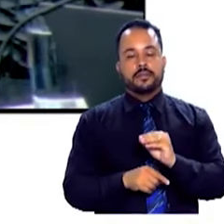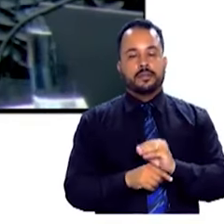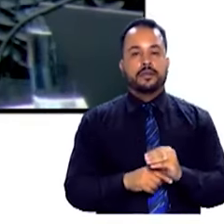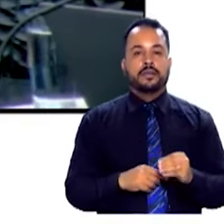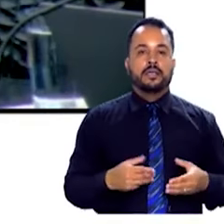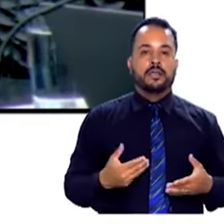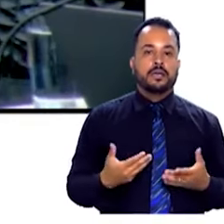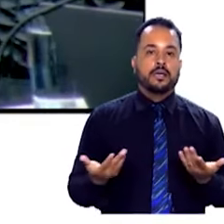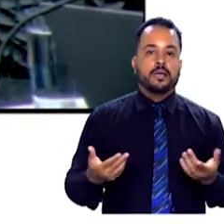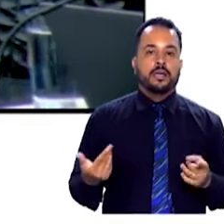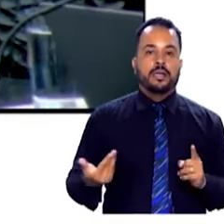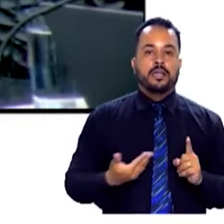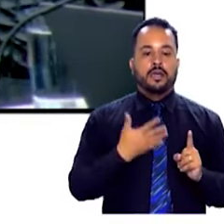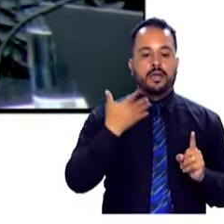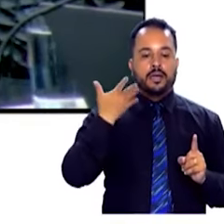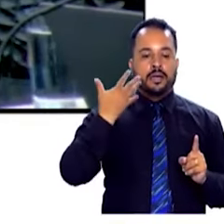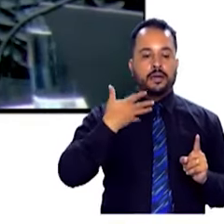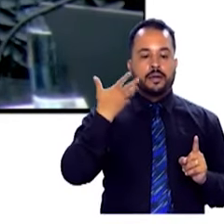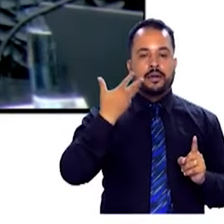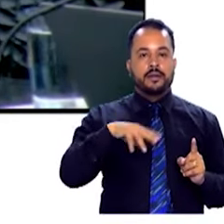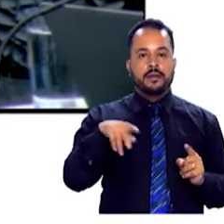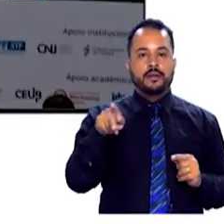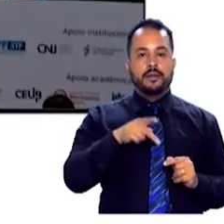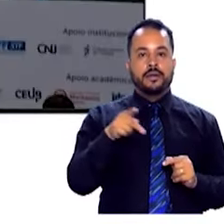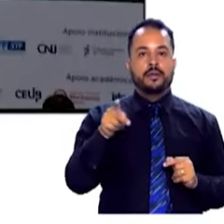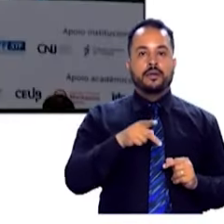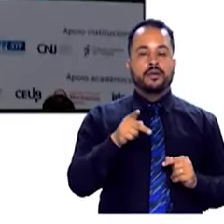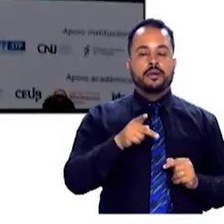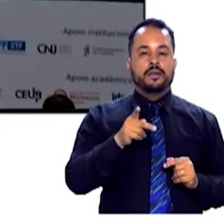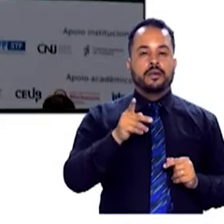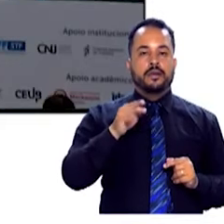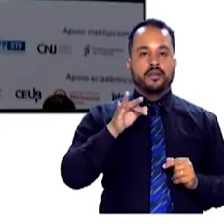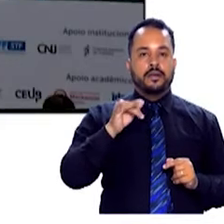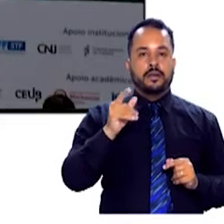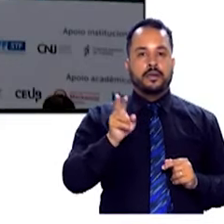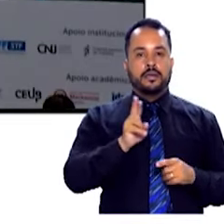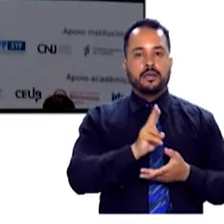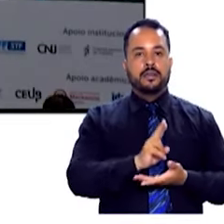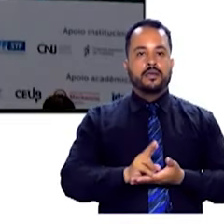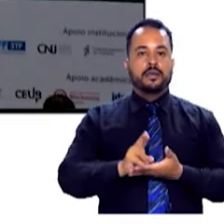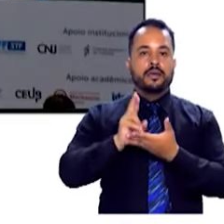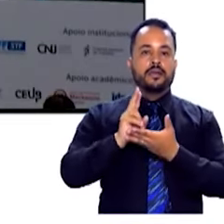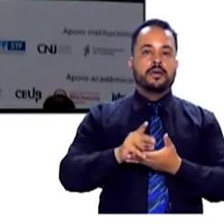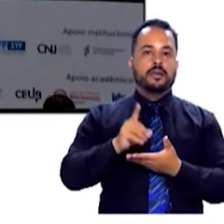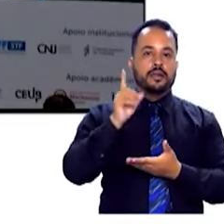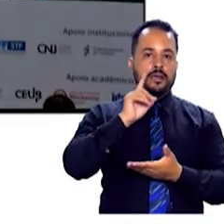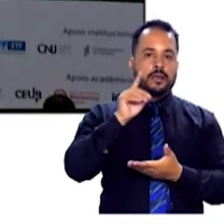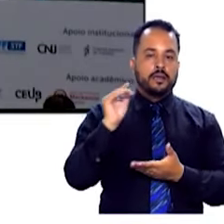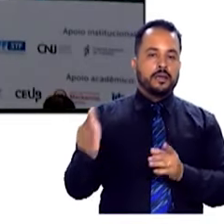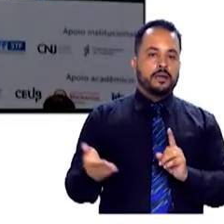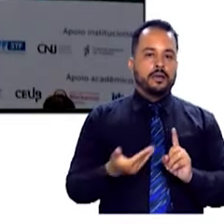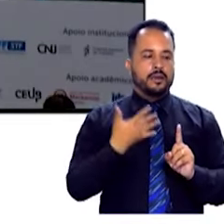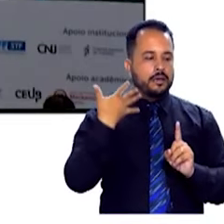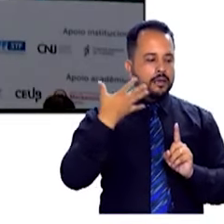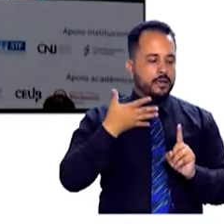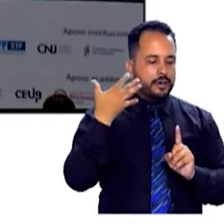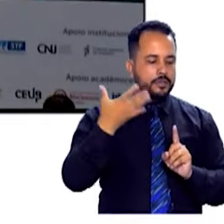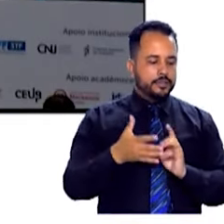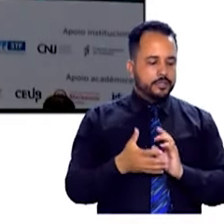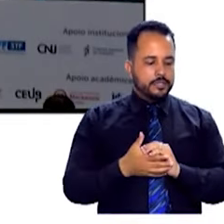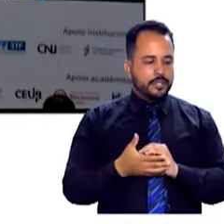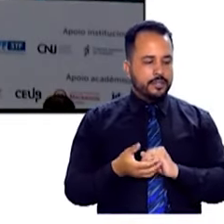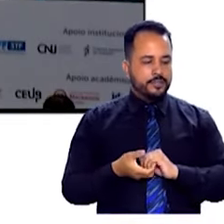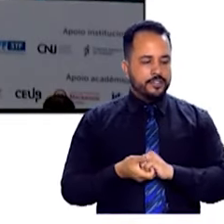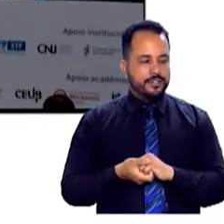palavra então a professor Dr scotson da Universidade de São Francisco para sua palestra mu H professor